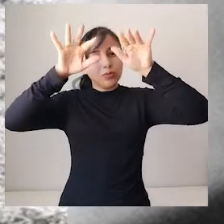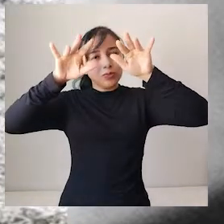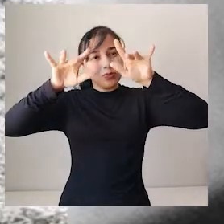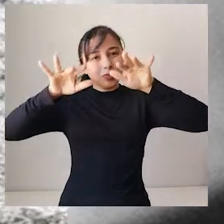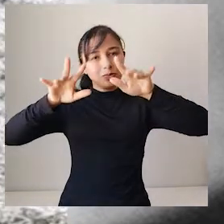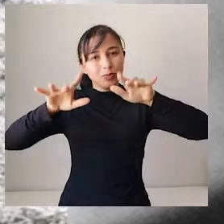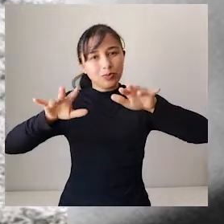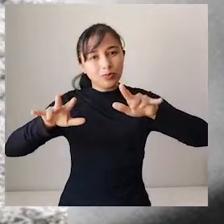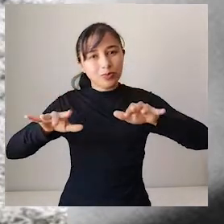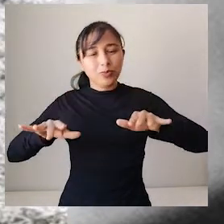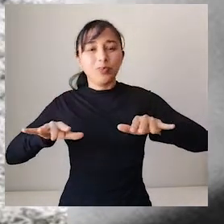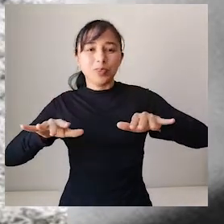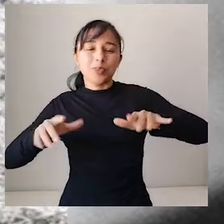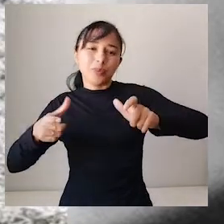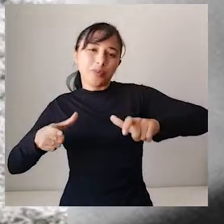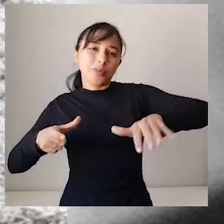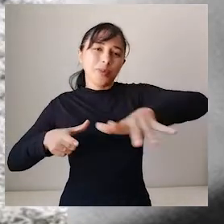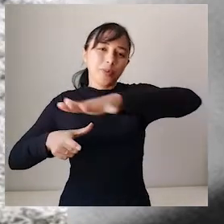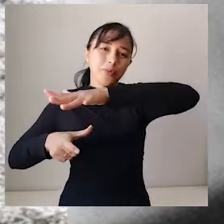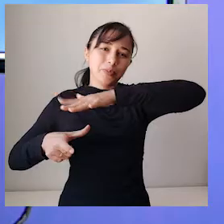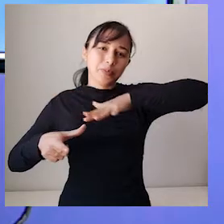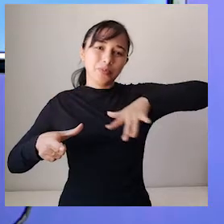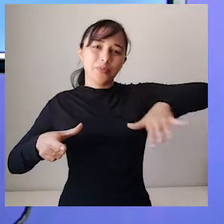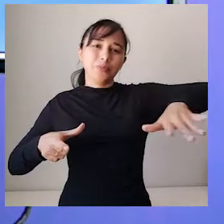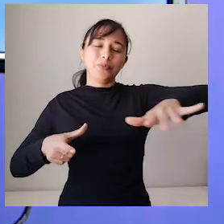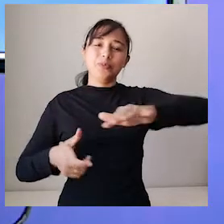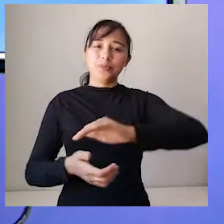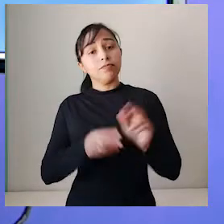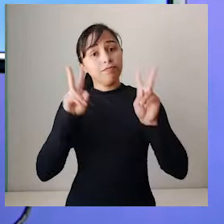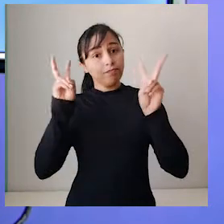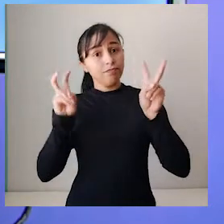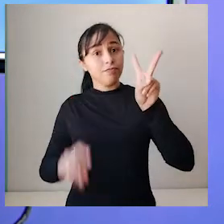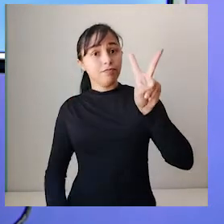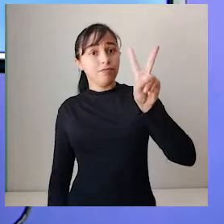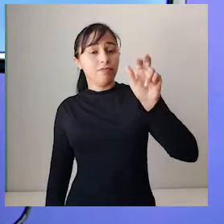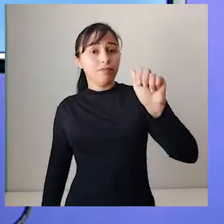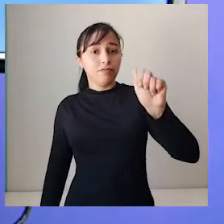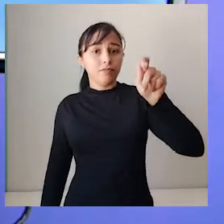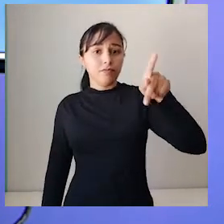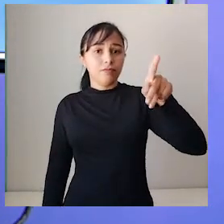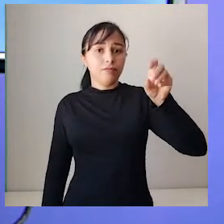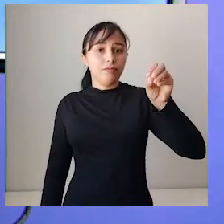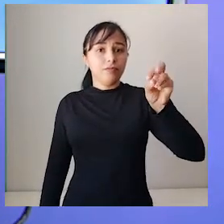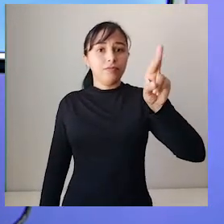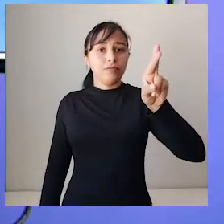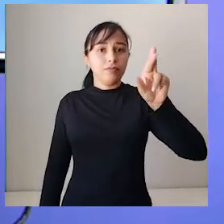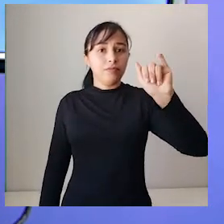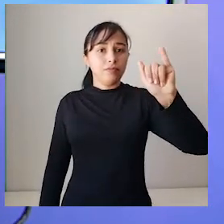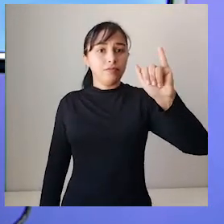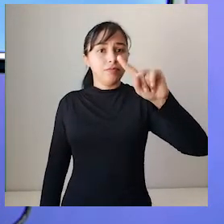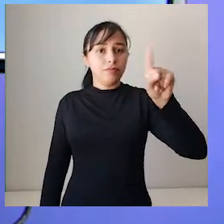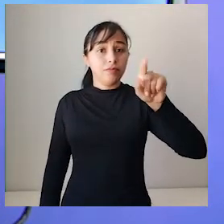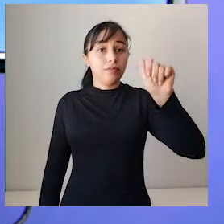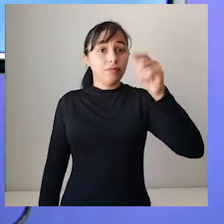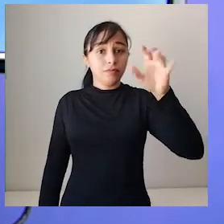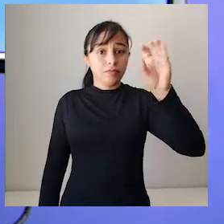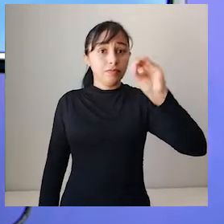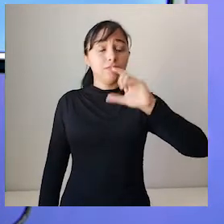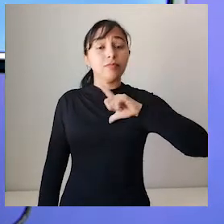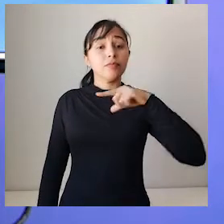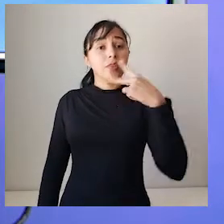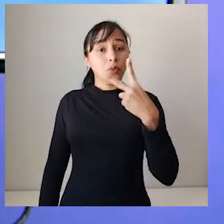gelo, cobrindo os ambientes. Quando falamos de vaporização, nós podemos diferenciar dois